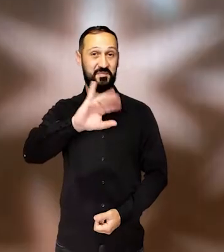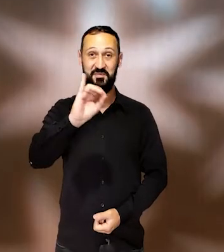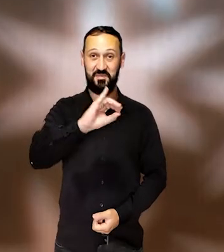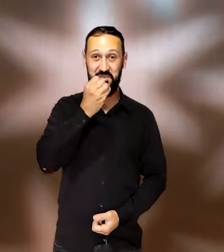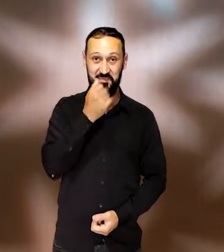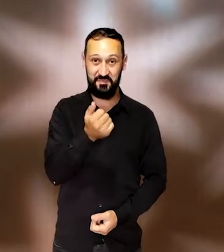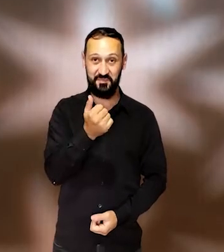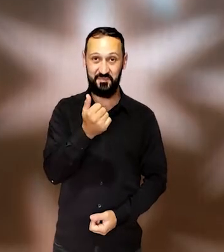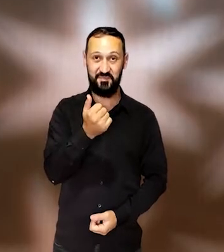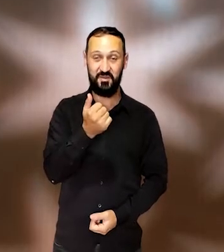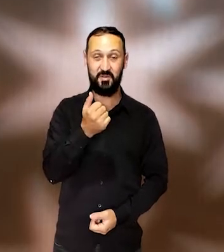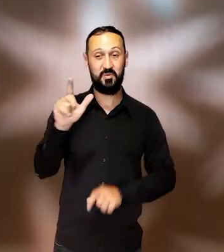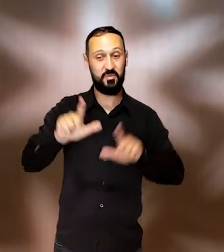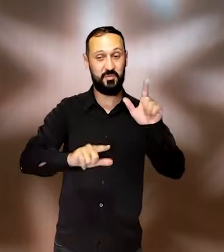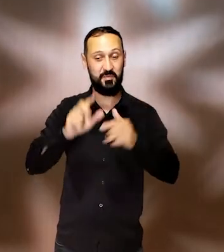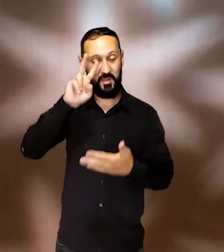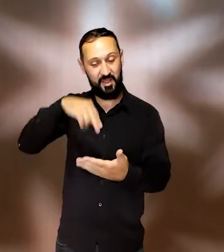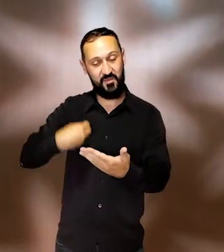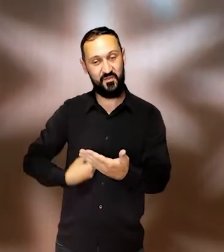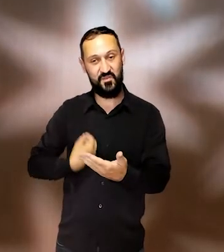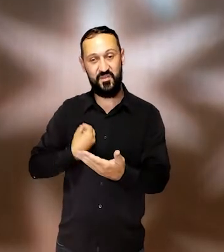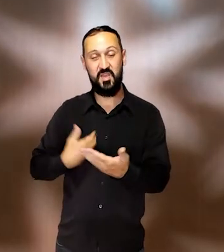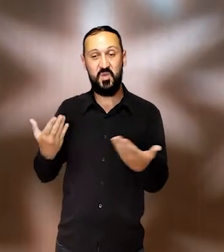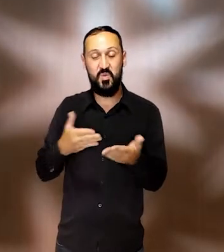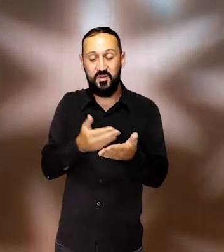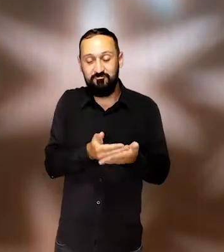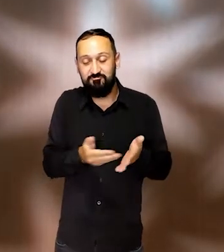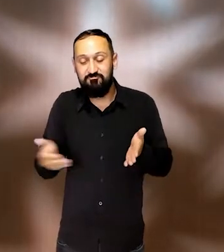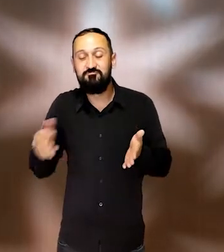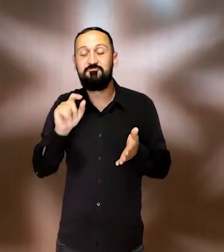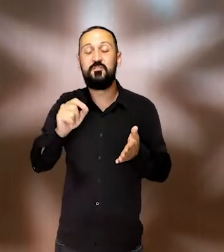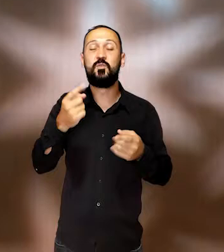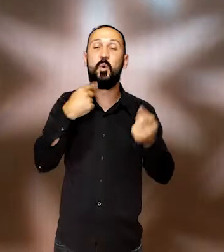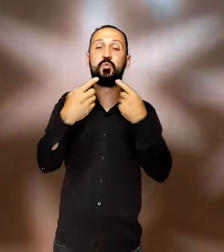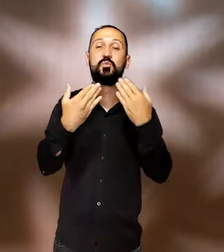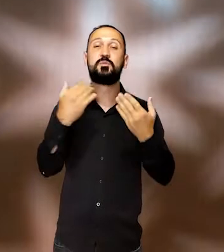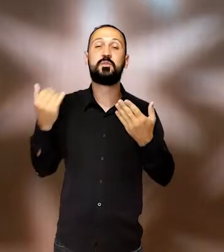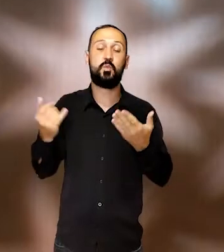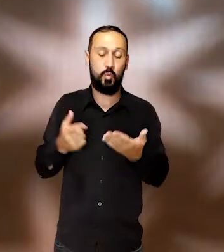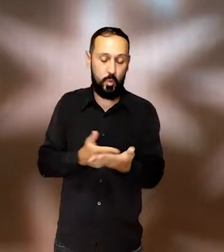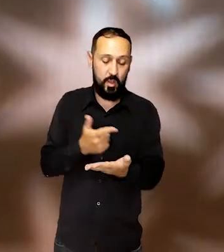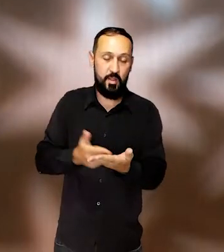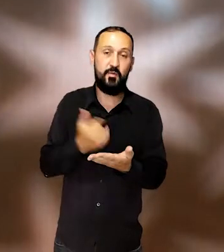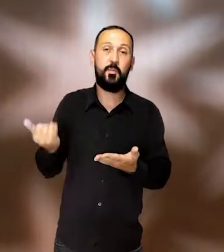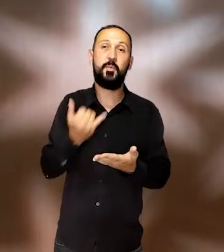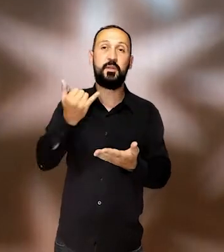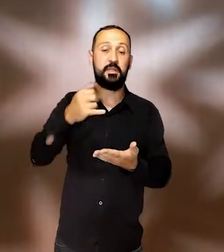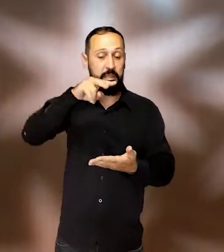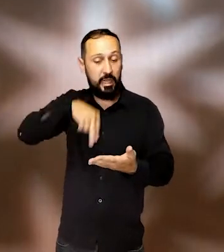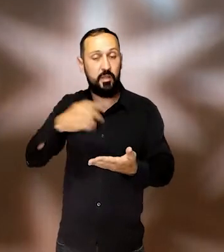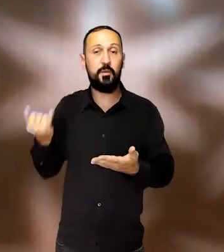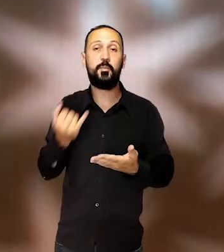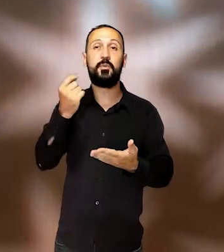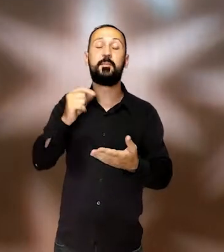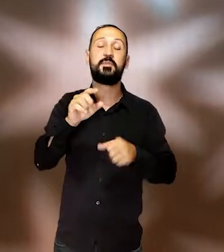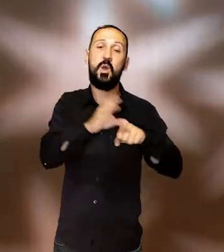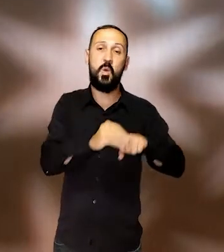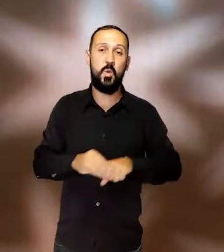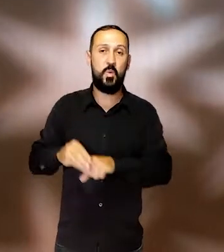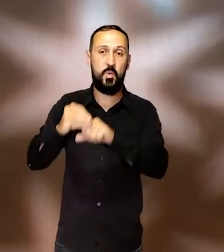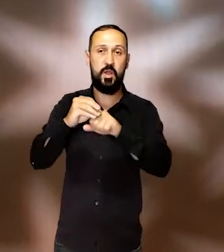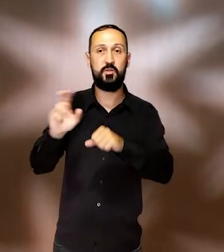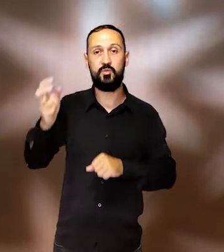Oi pessoal, tudo bem? Mais um Ler é Viver no ar e nessa edição eu debato a importância do livro e da leitura como fontes